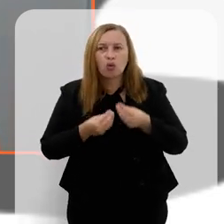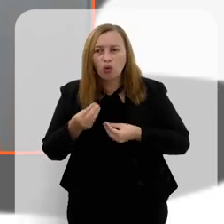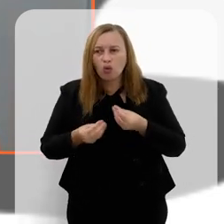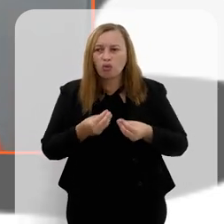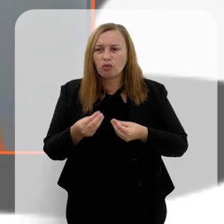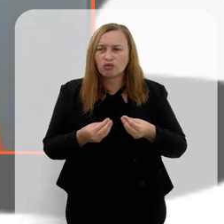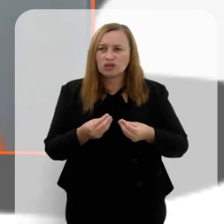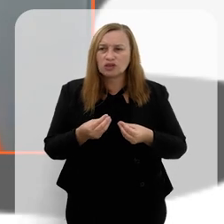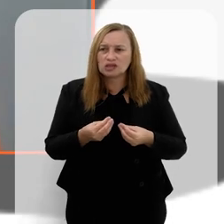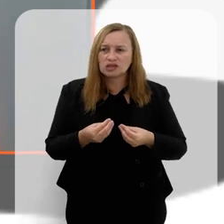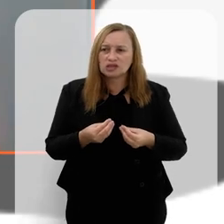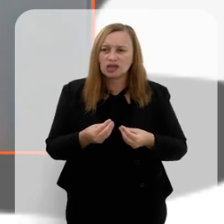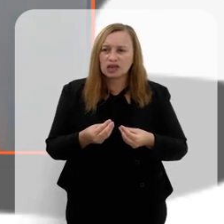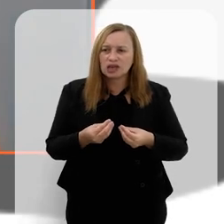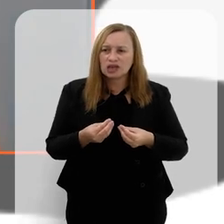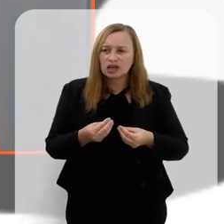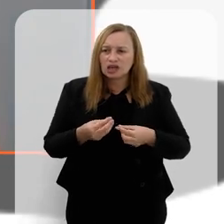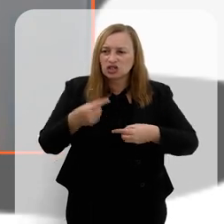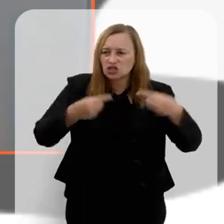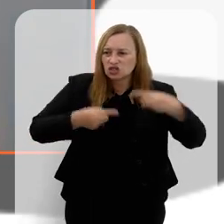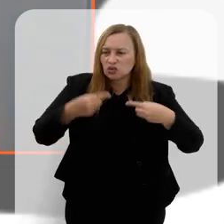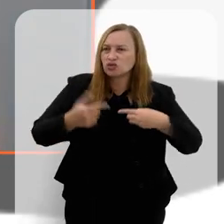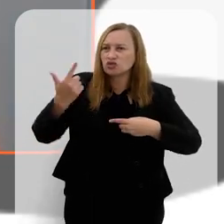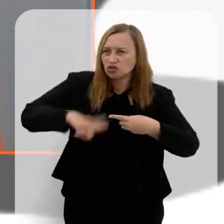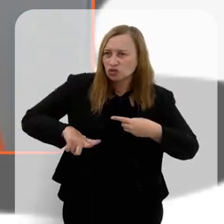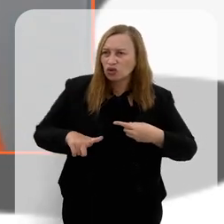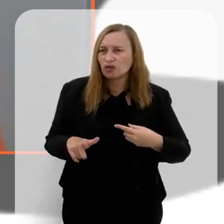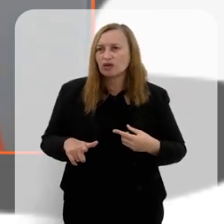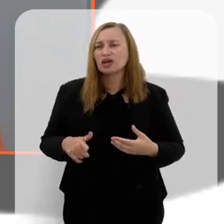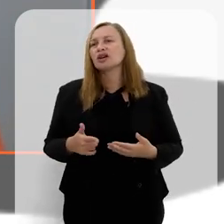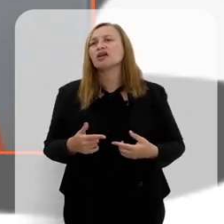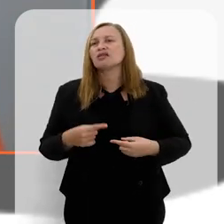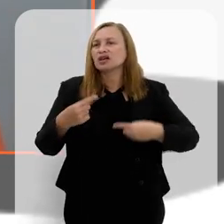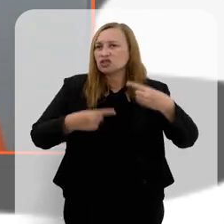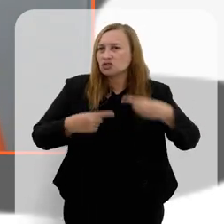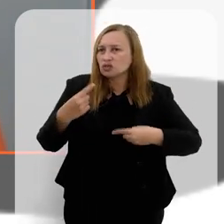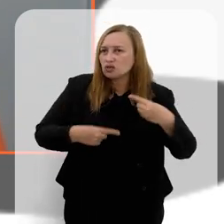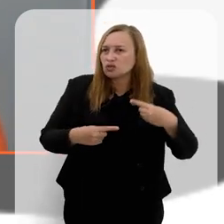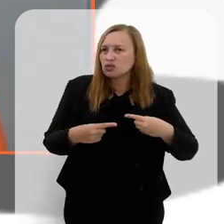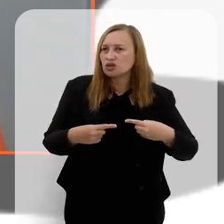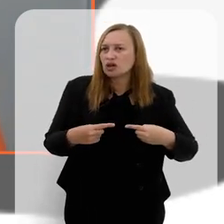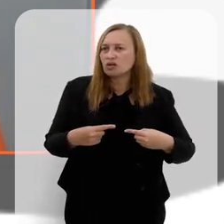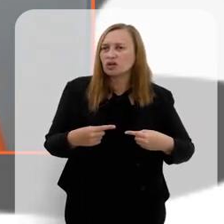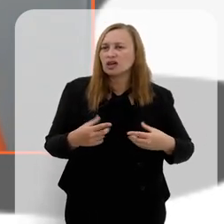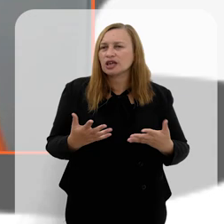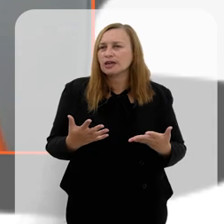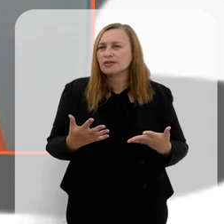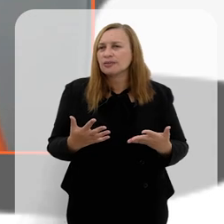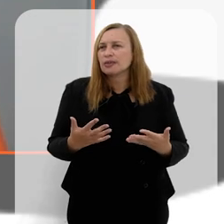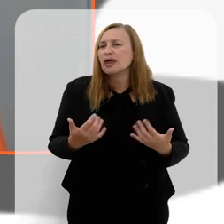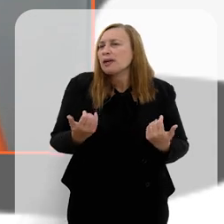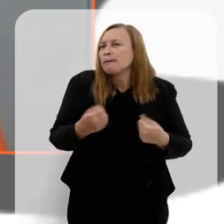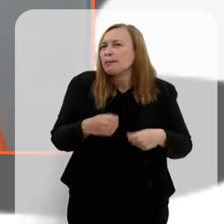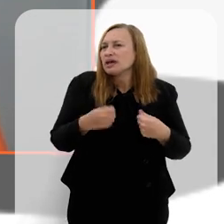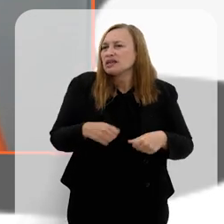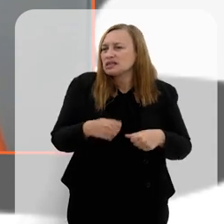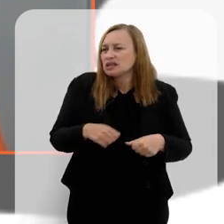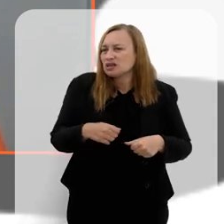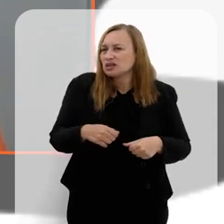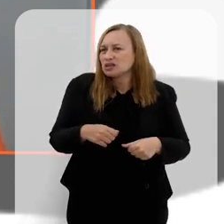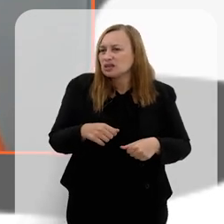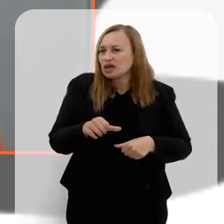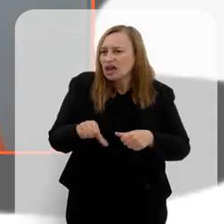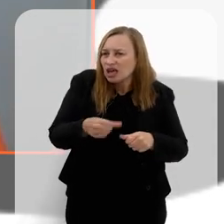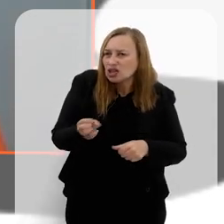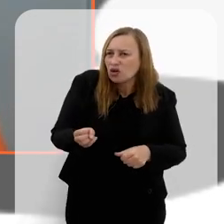é que você relança um debate, né? Então você vê que o debate chegou num ponto e que ele precisa